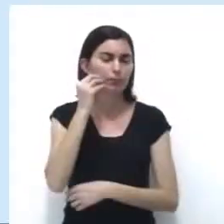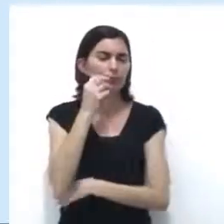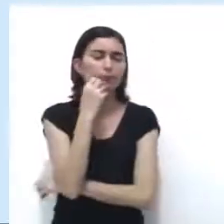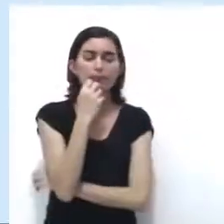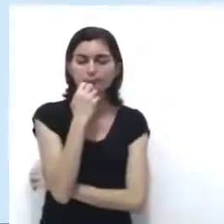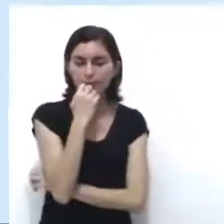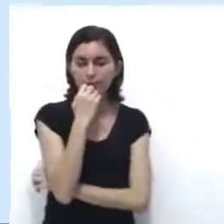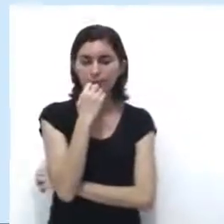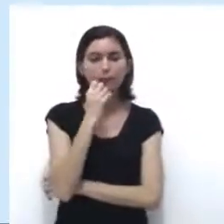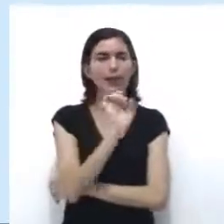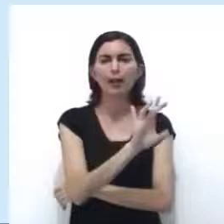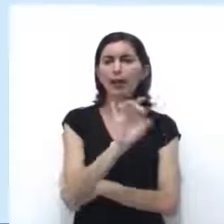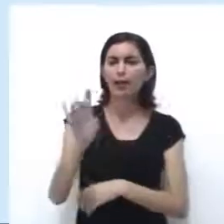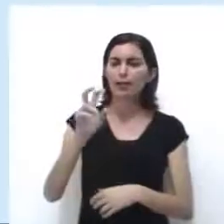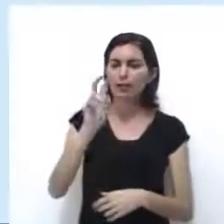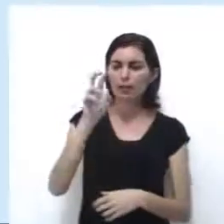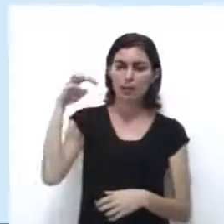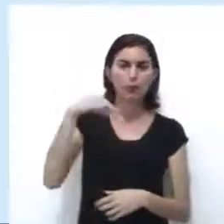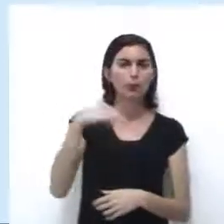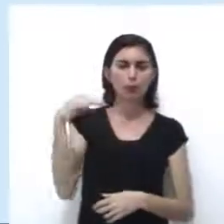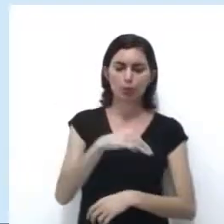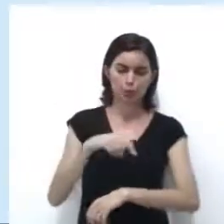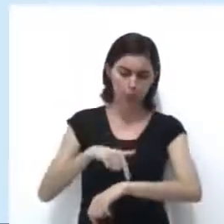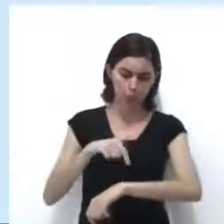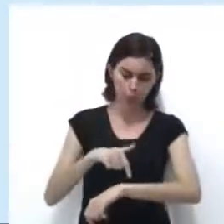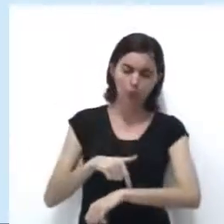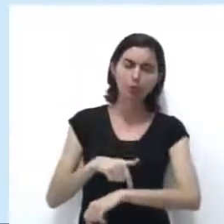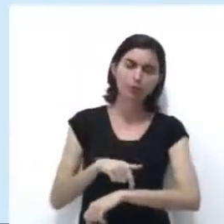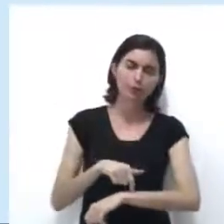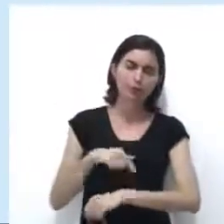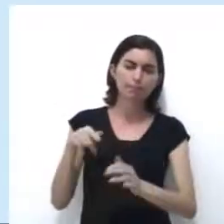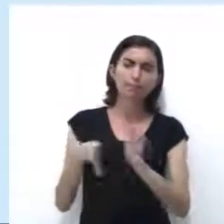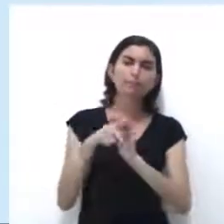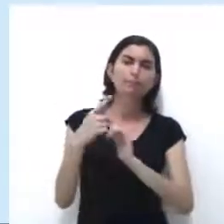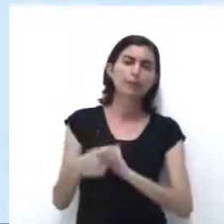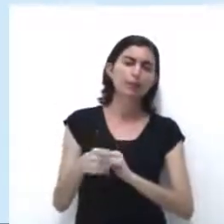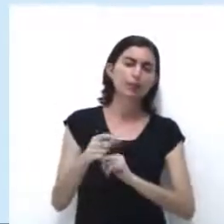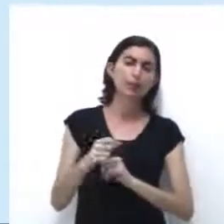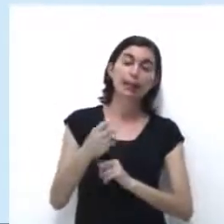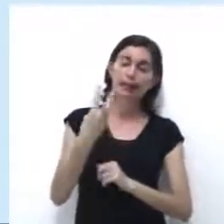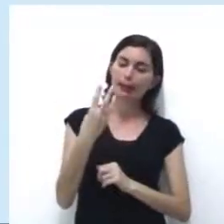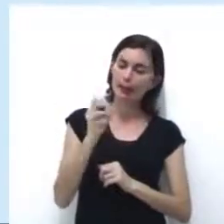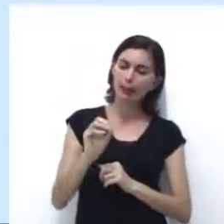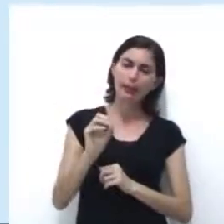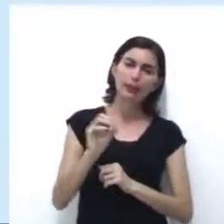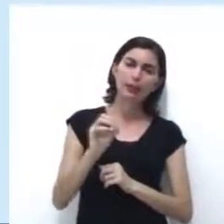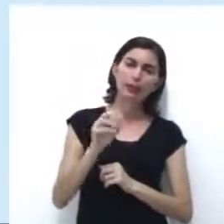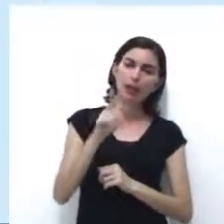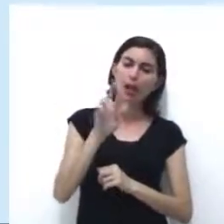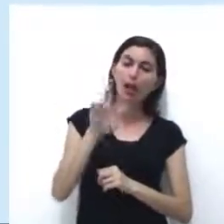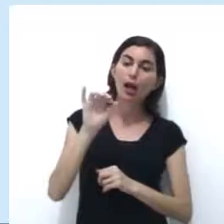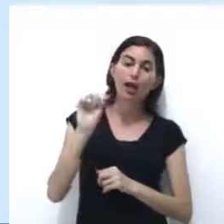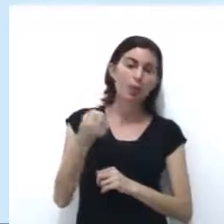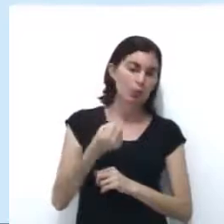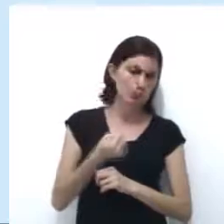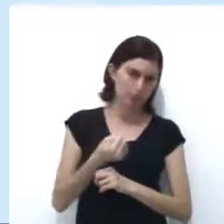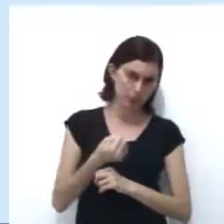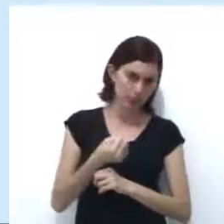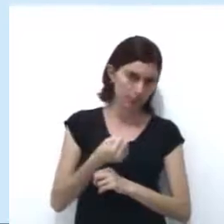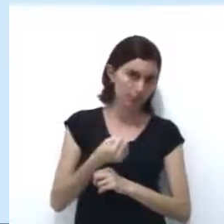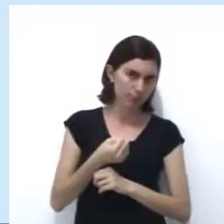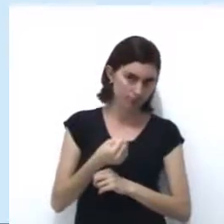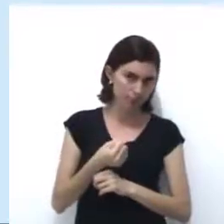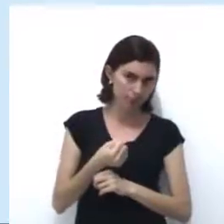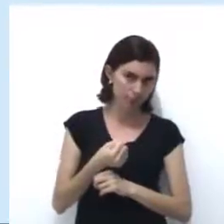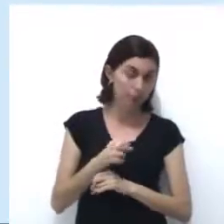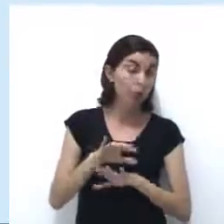só. Cada 5 minutos do relógio correspondem então a 30 graus. É